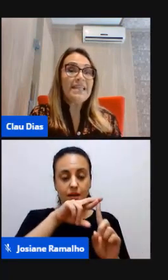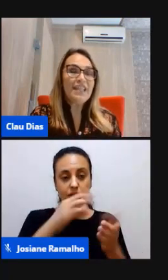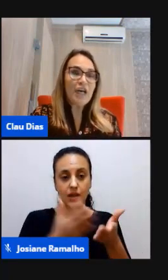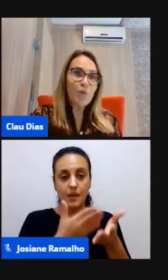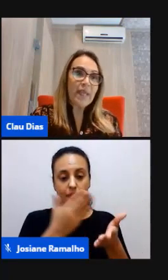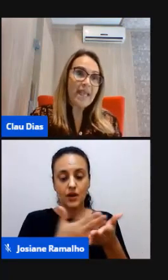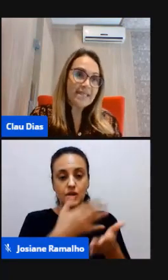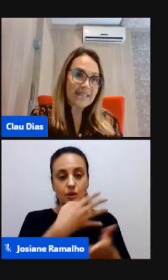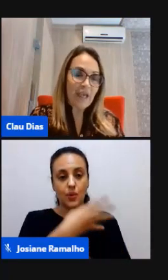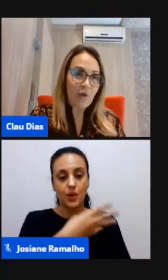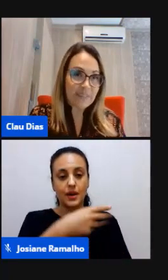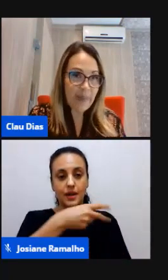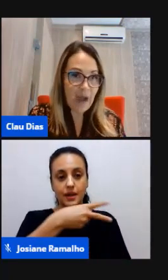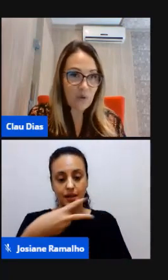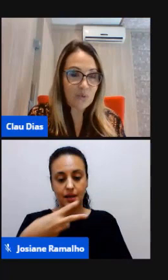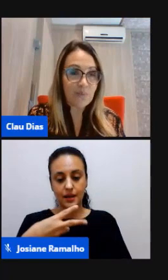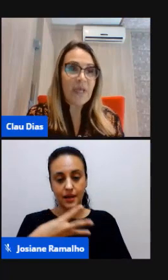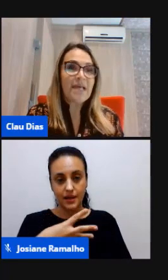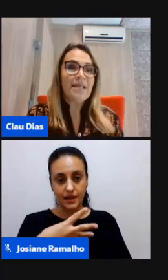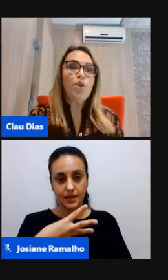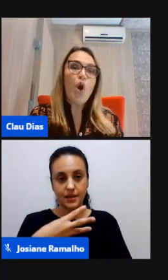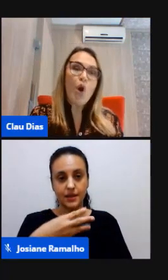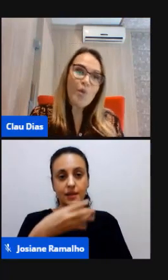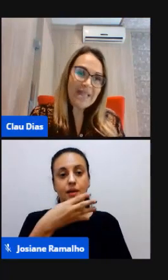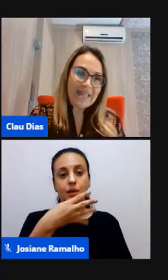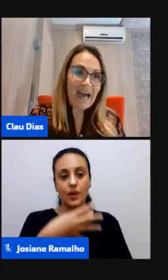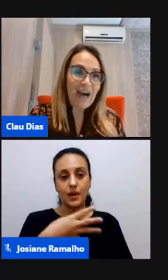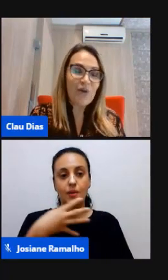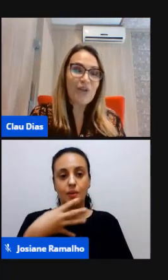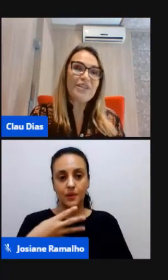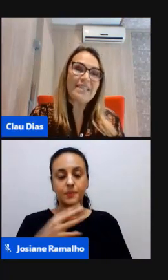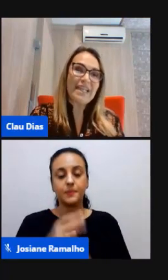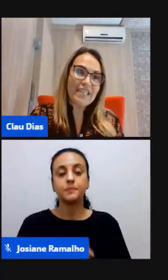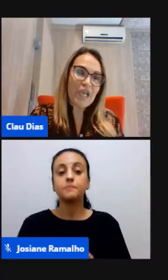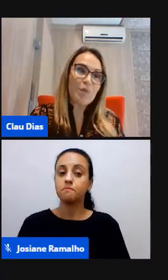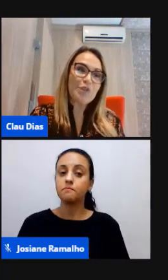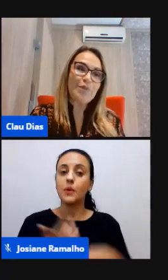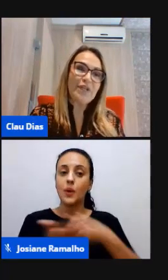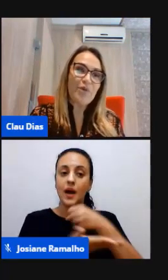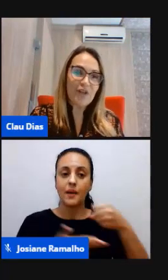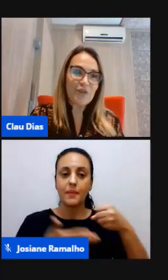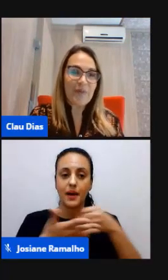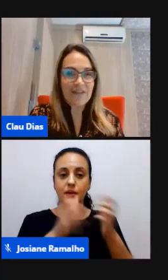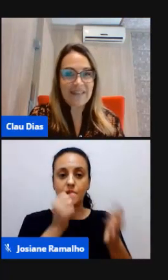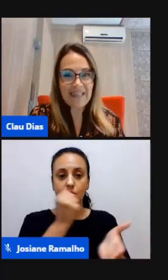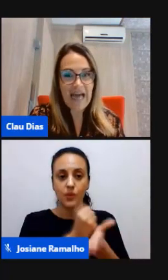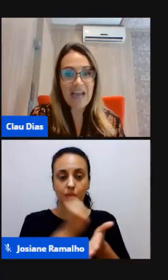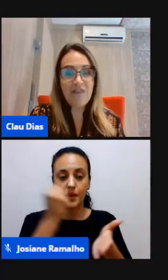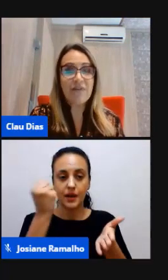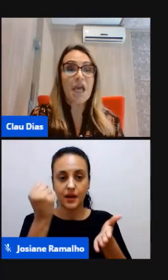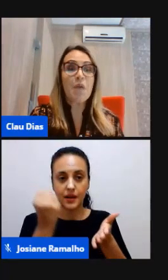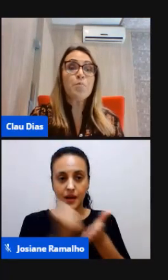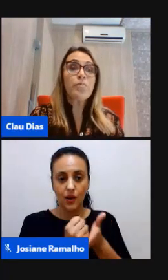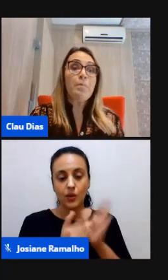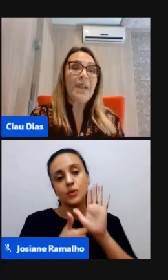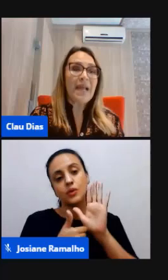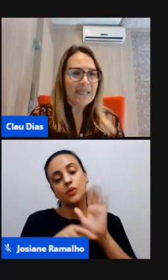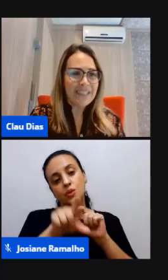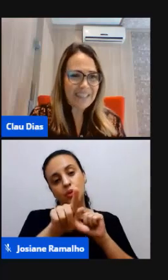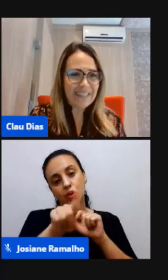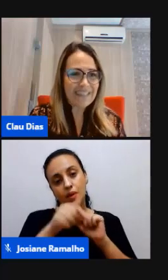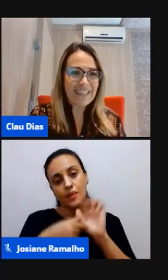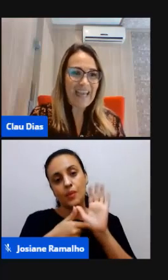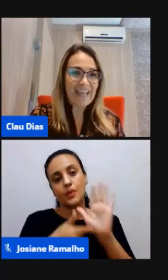44. Então, esse é o respaldo documental que nós trazemos, por enquanto, para a nossa live, né?